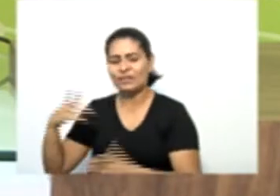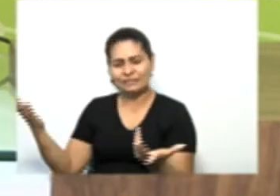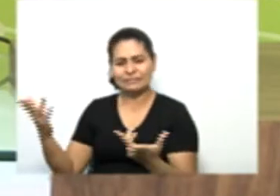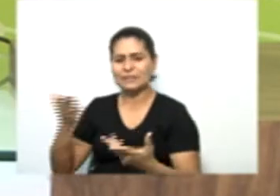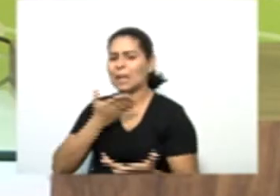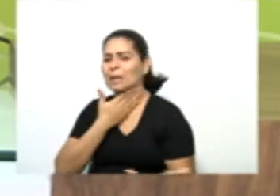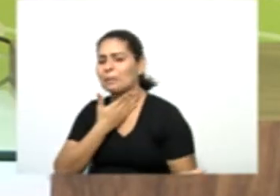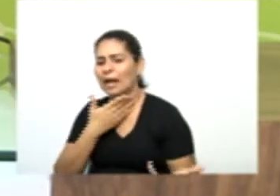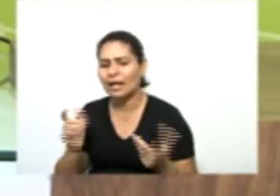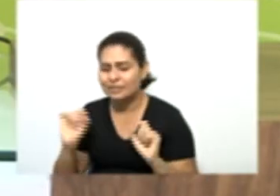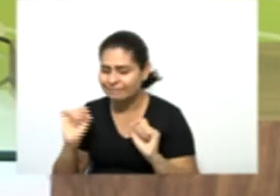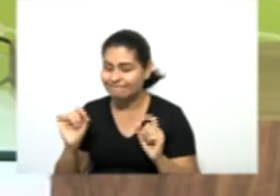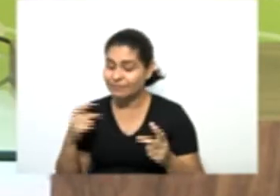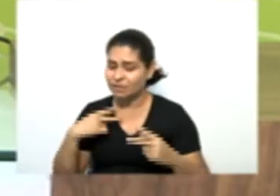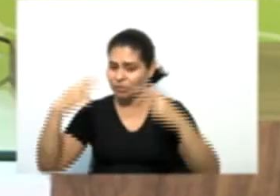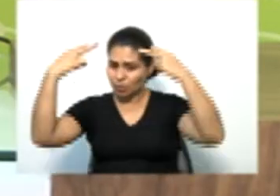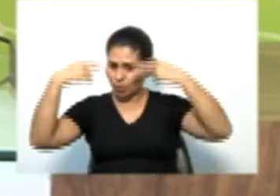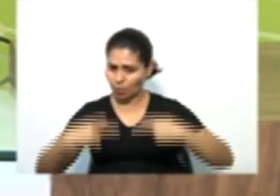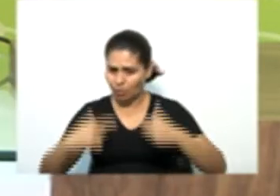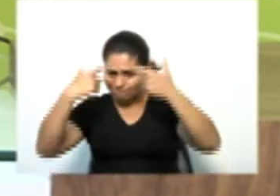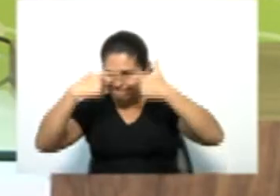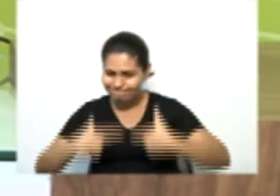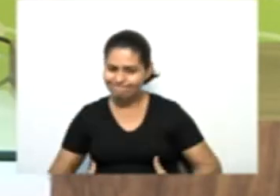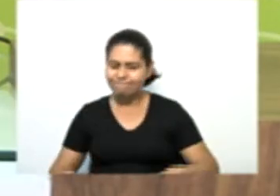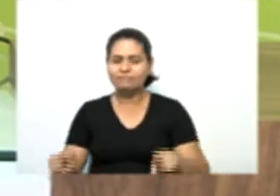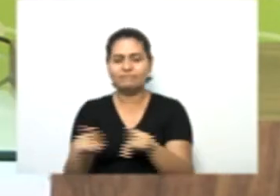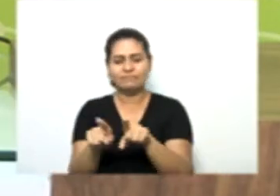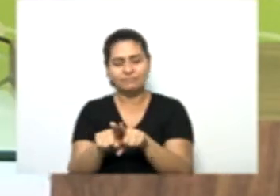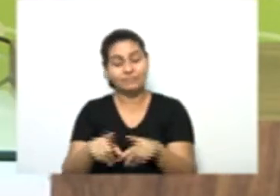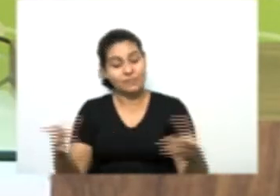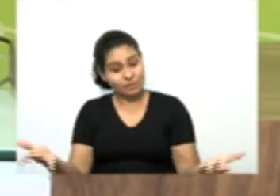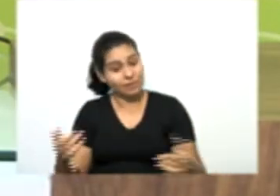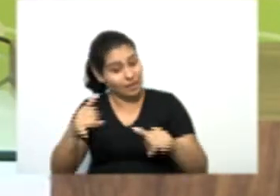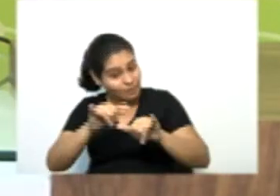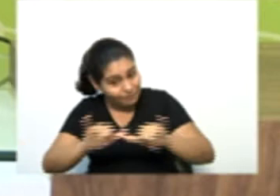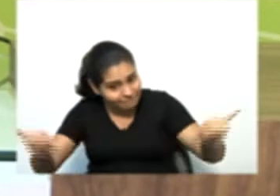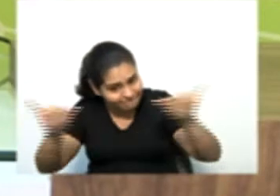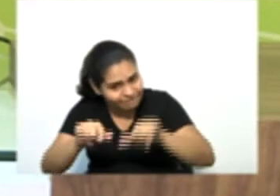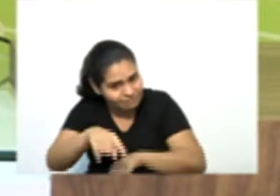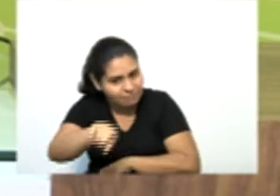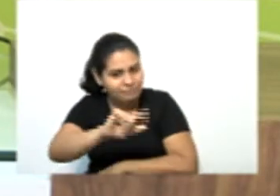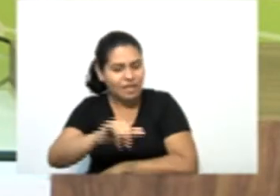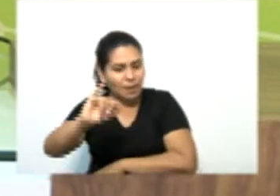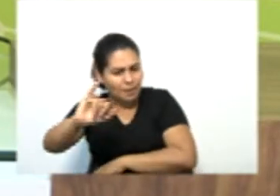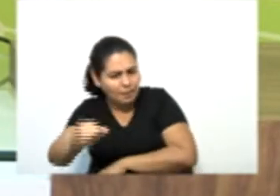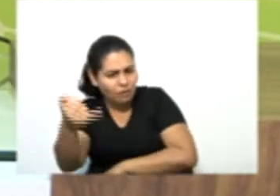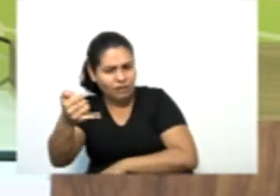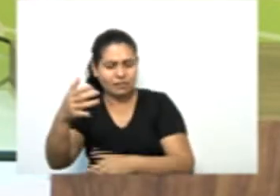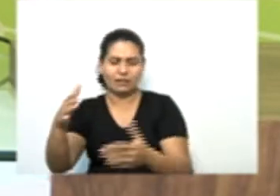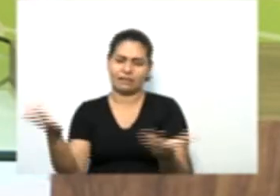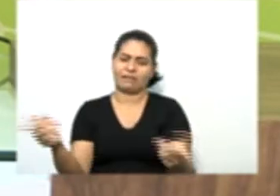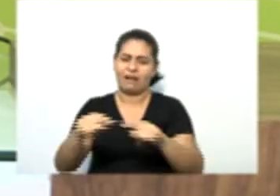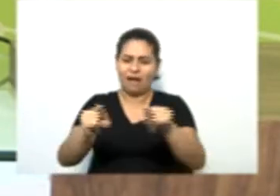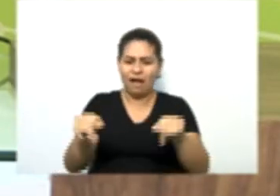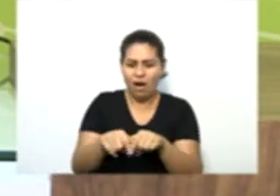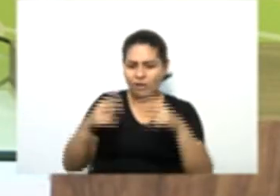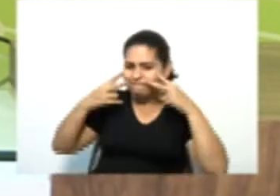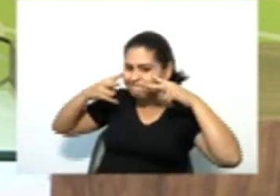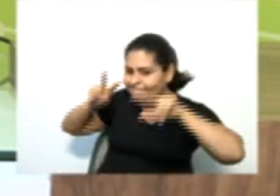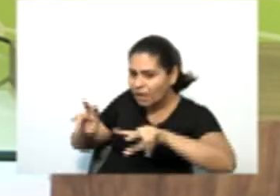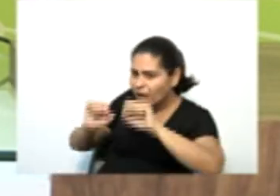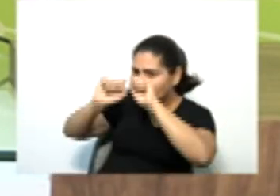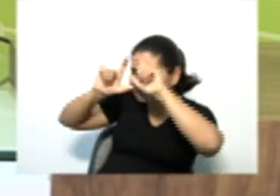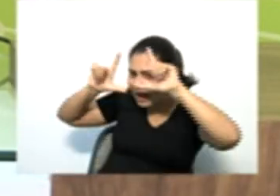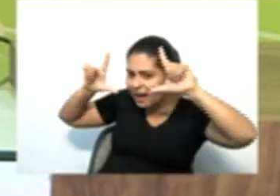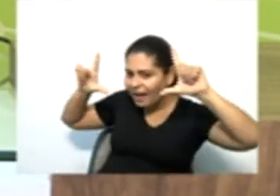tem que prestar atenção nessas situações. Gente, isso foi uma dica, né? E uma dica para vocês também, gente, quando estiver na aula, prestem atenção na aula,